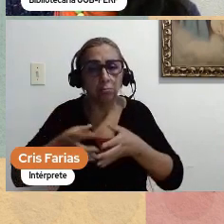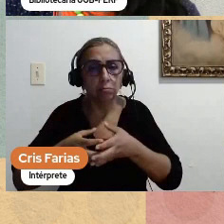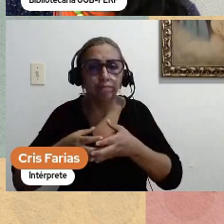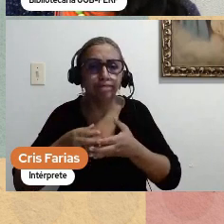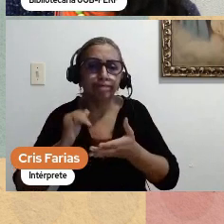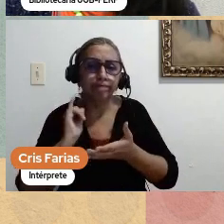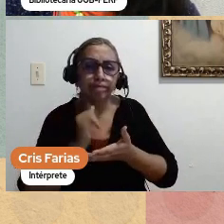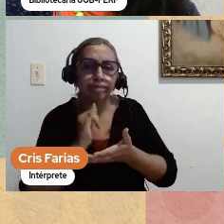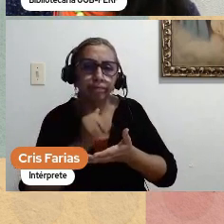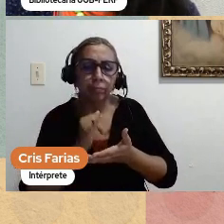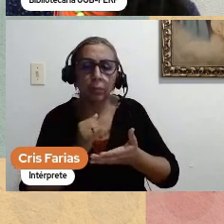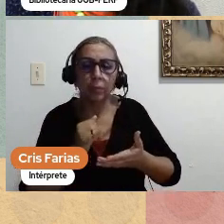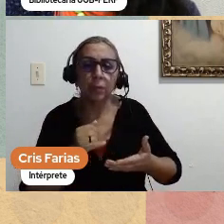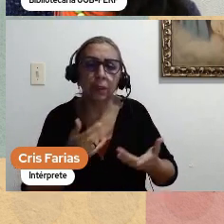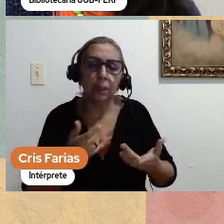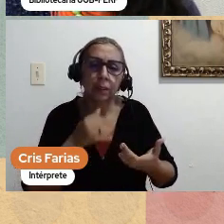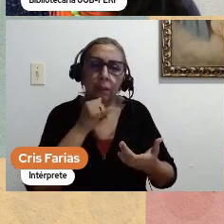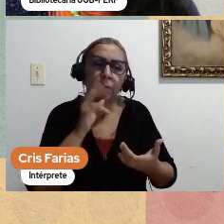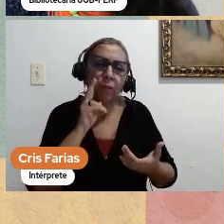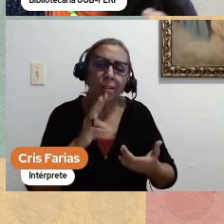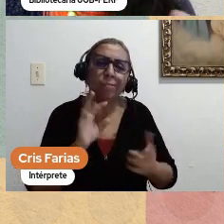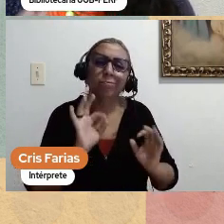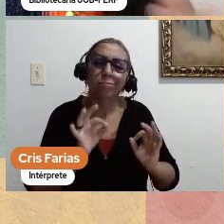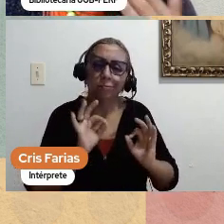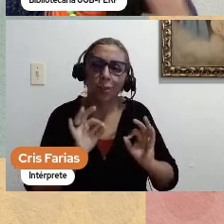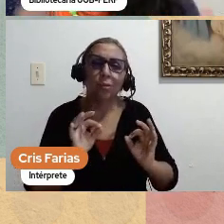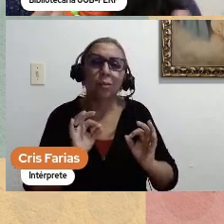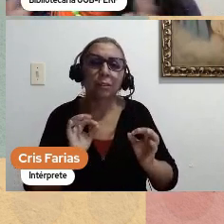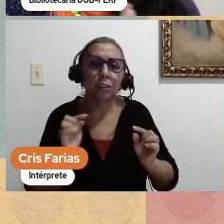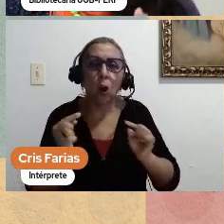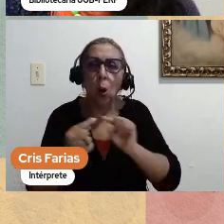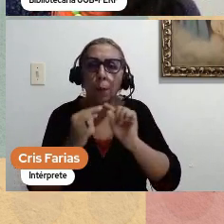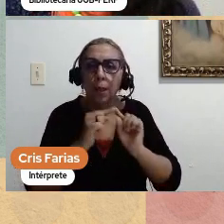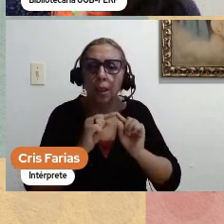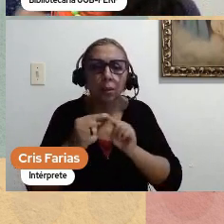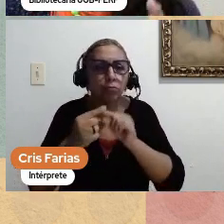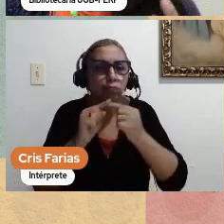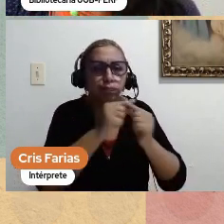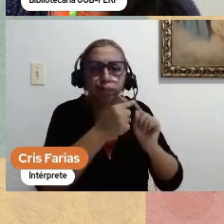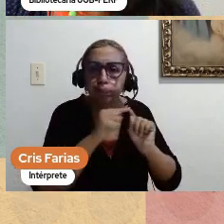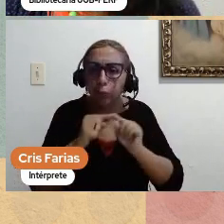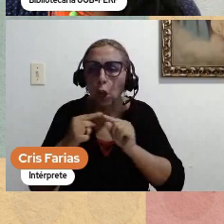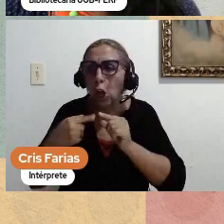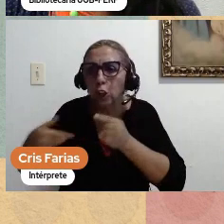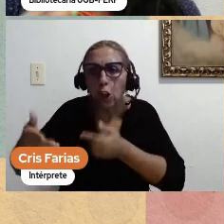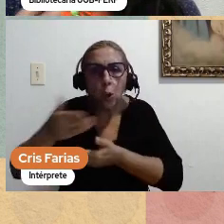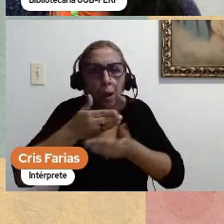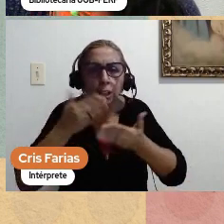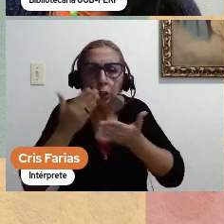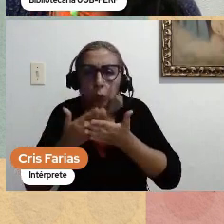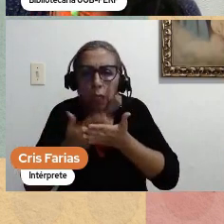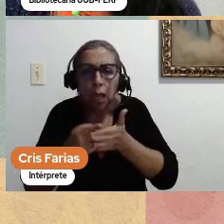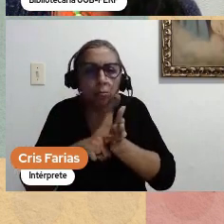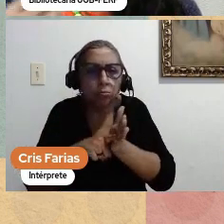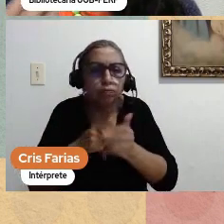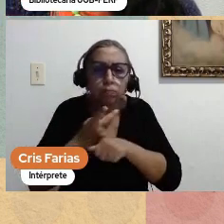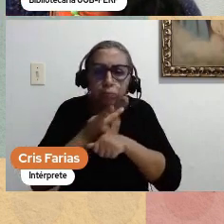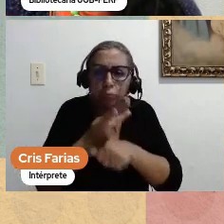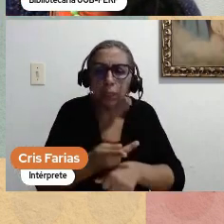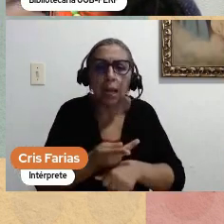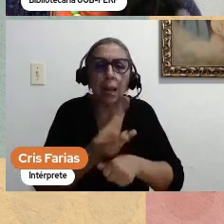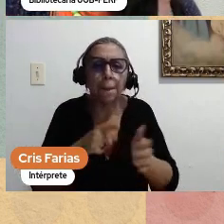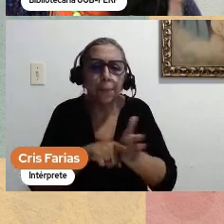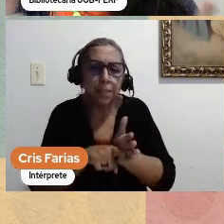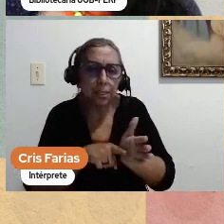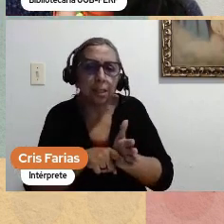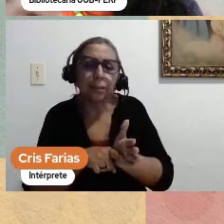Então, eu pelo menos vejo com todo sentido, né? Que tudo se dialoga quando a gente começa a estudar, a buscar, a